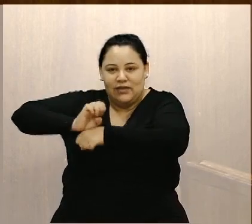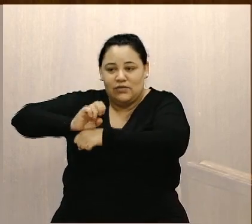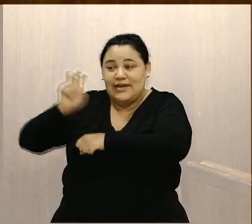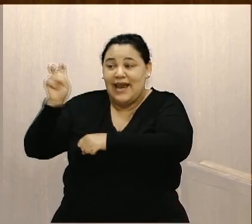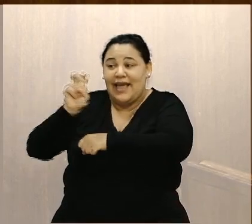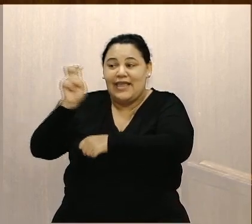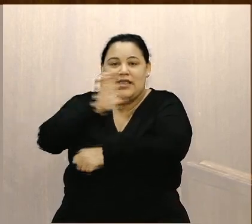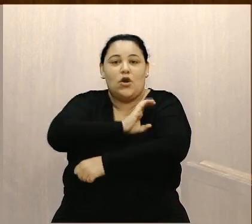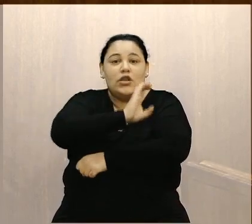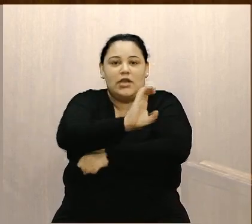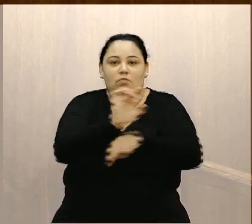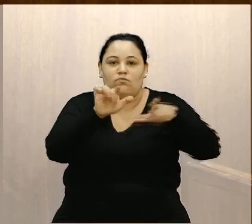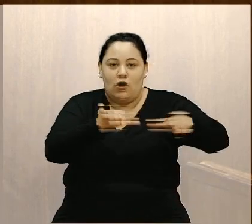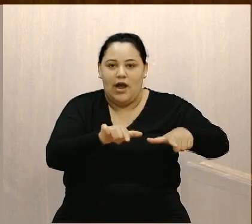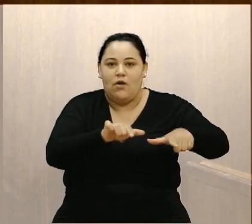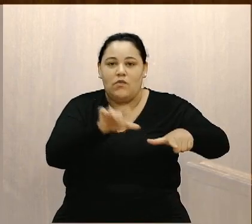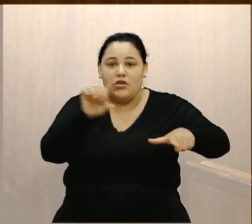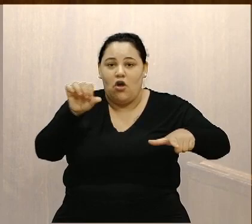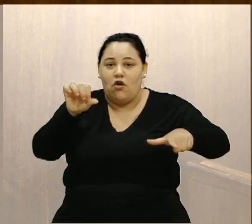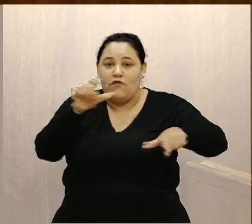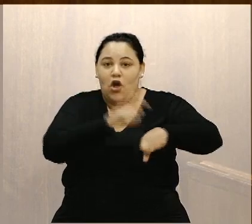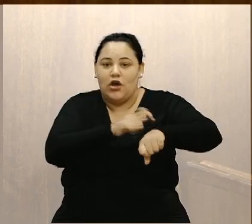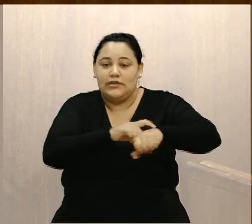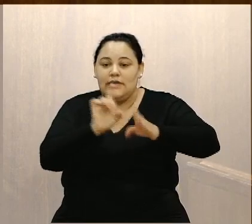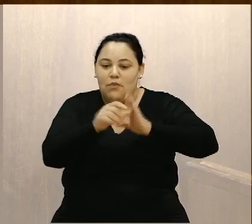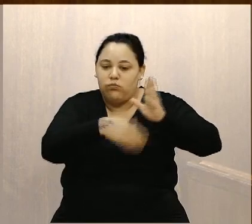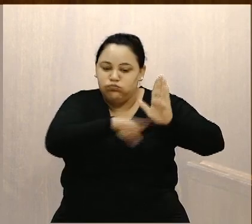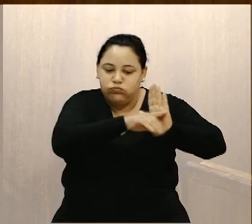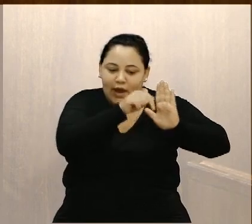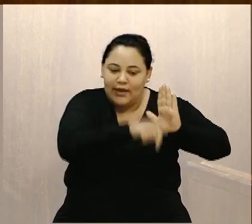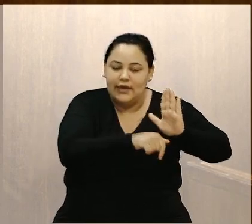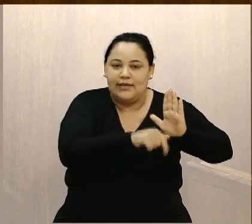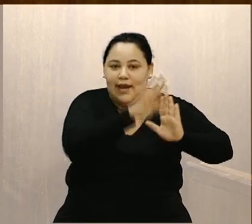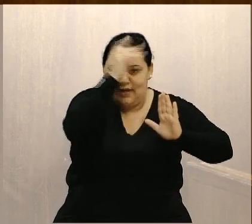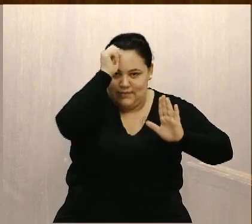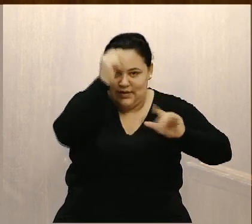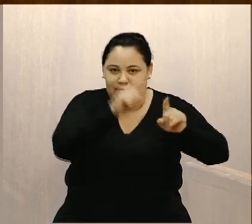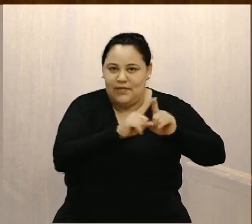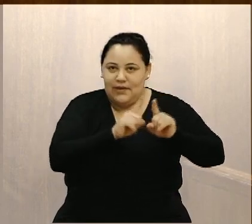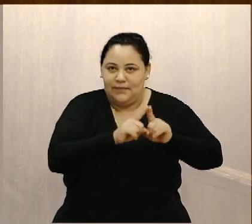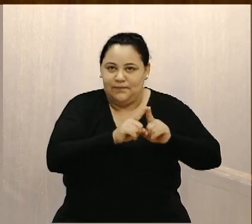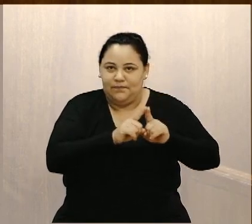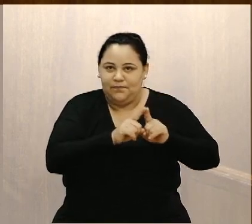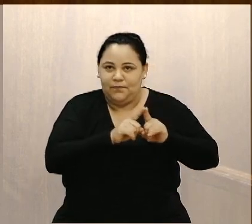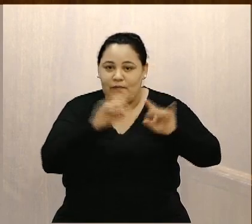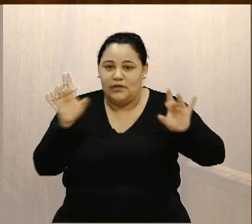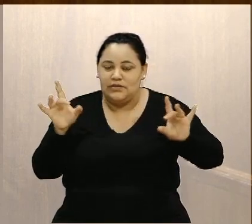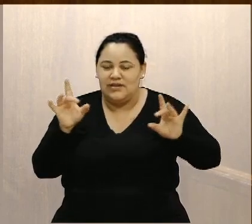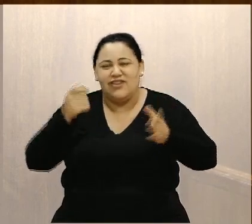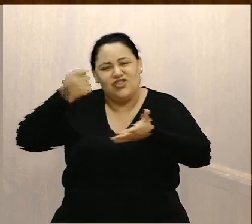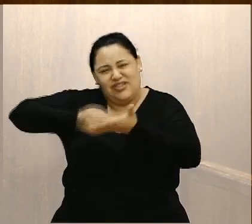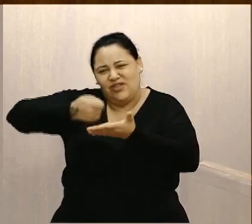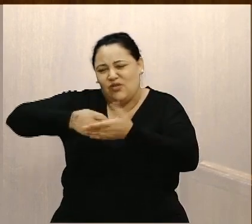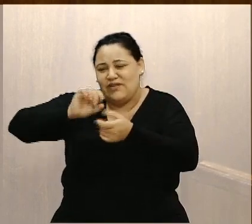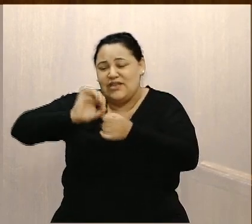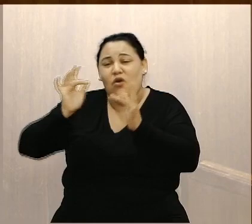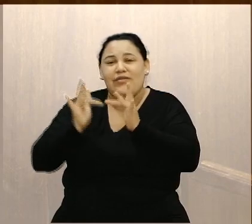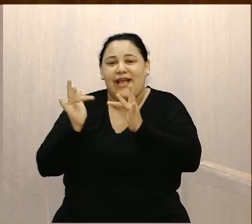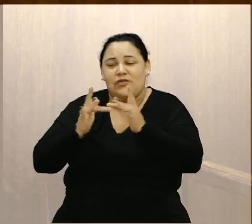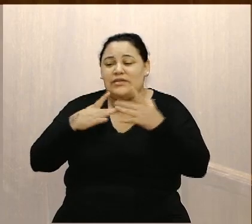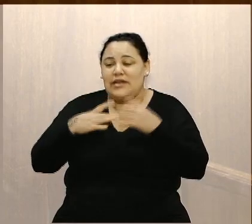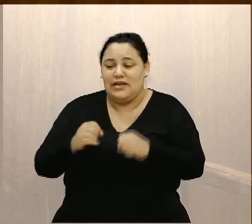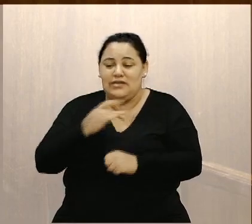às 9 horas, e depois ele vem aqui. Se tentou com a Secretaria da Saúde, mas eu acho que em função dessa situação